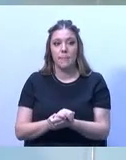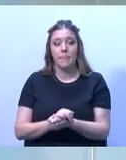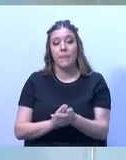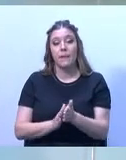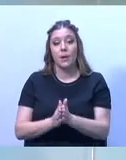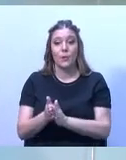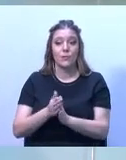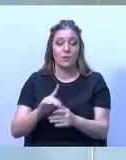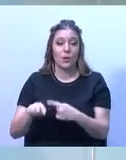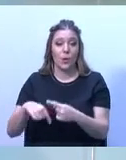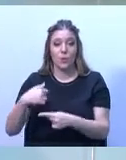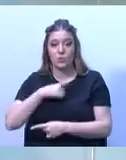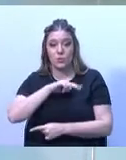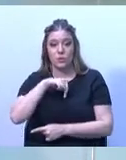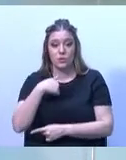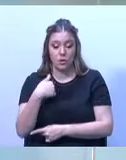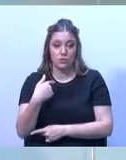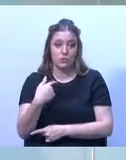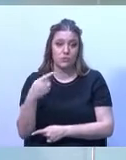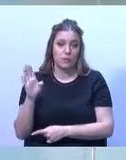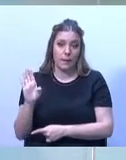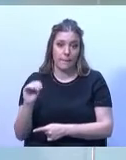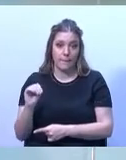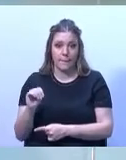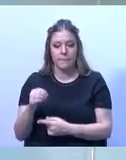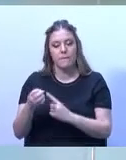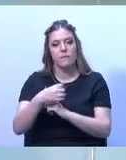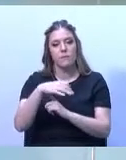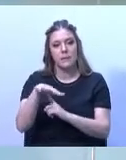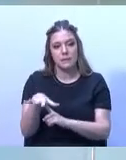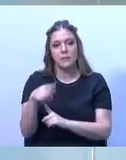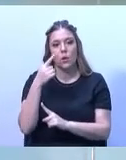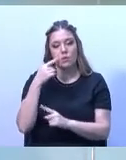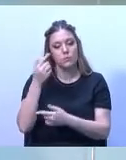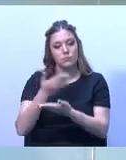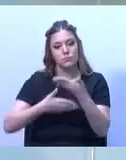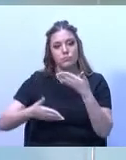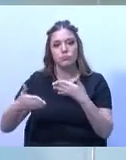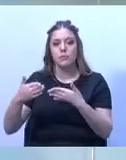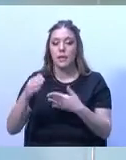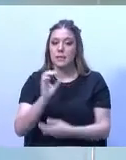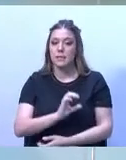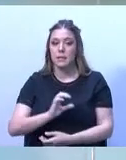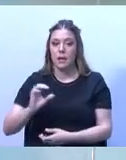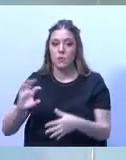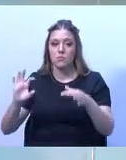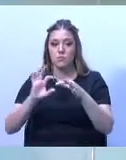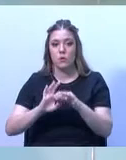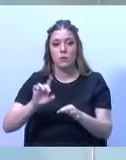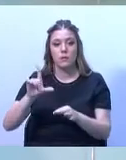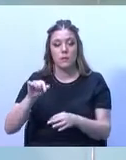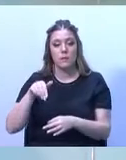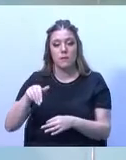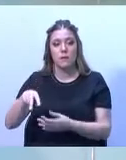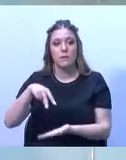oportunidade para nós podologistas, temos sempre informação e partilha de conhecimento científico, que inclusivamente vai estar lá um